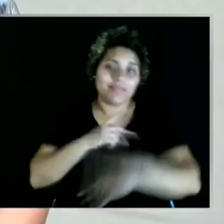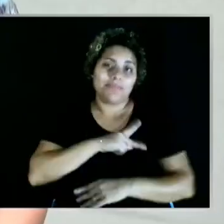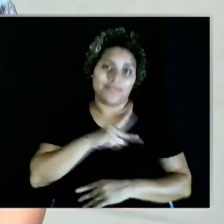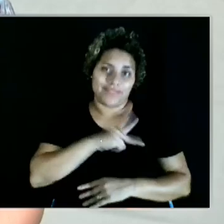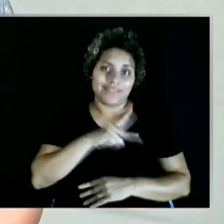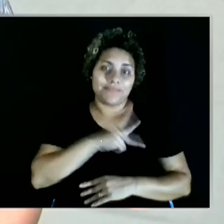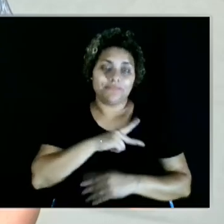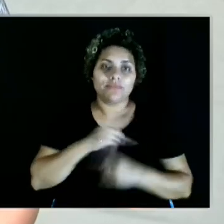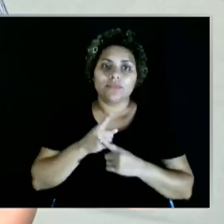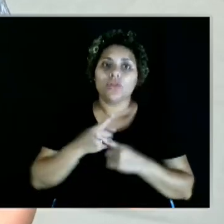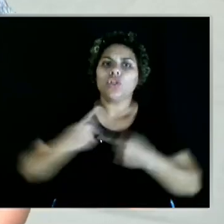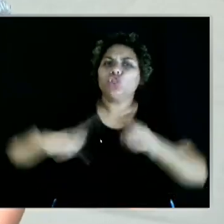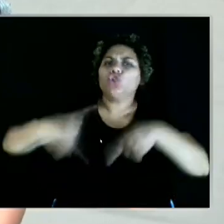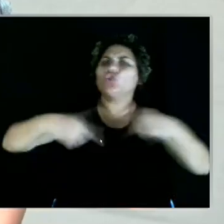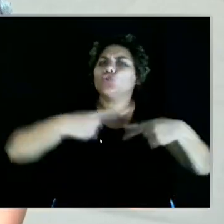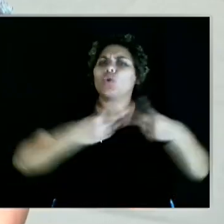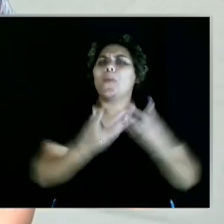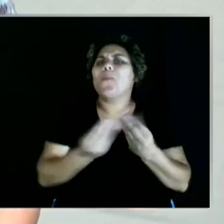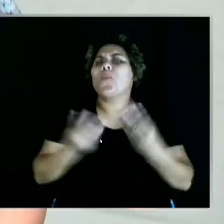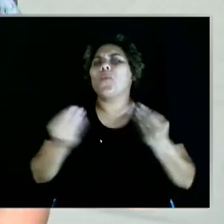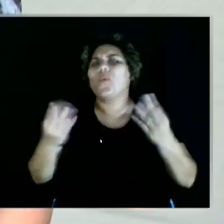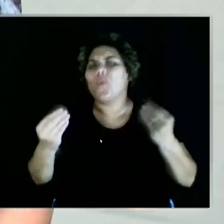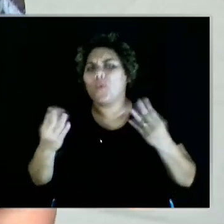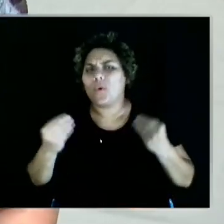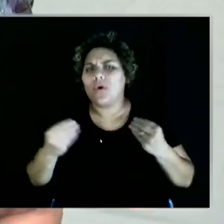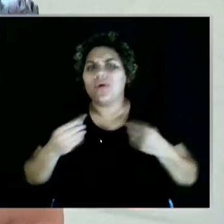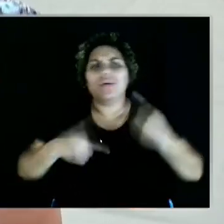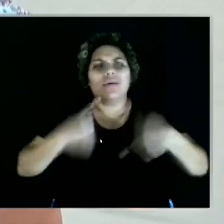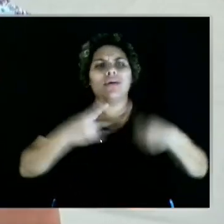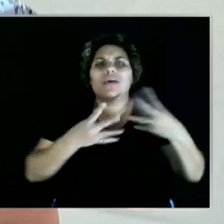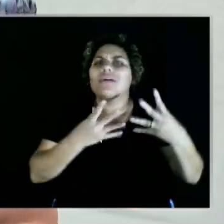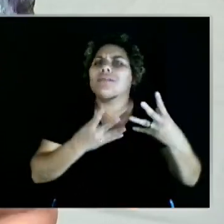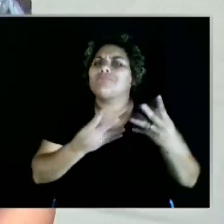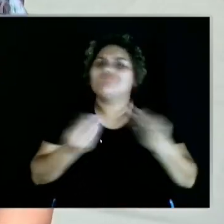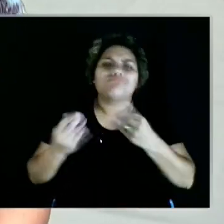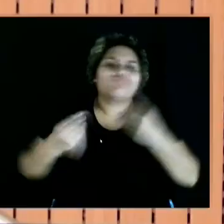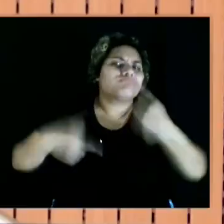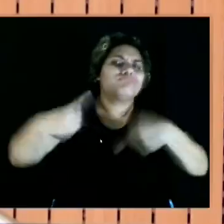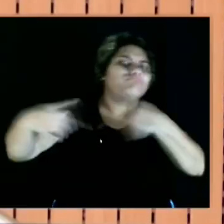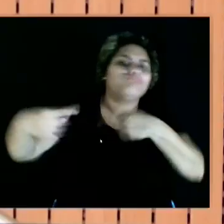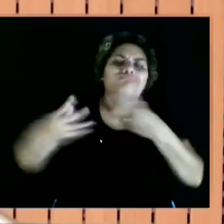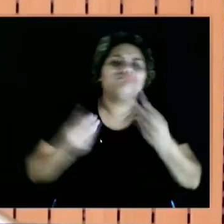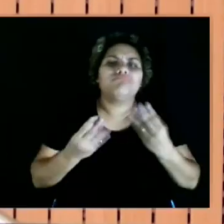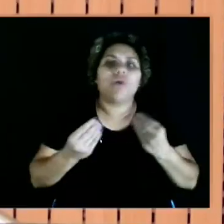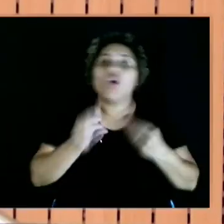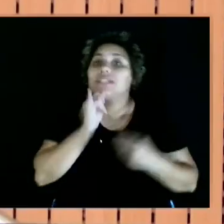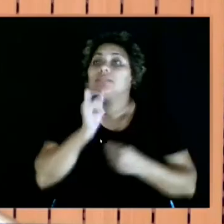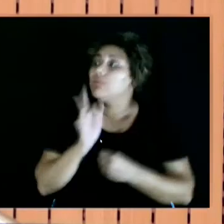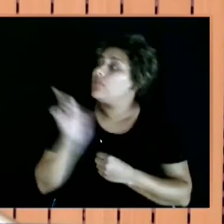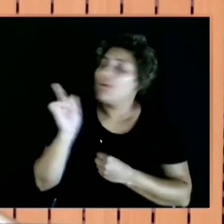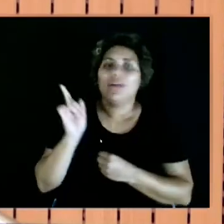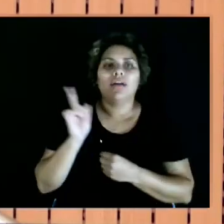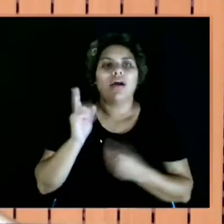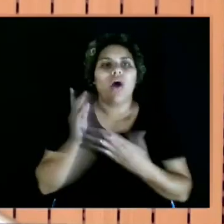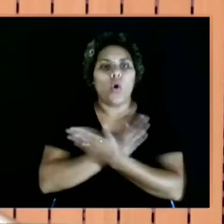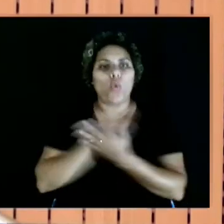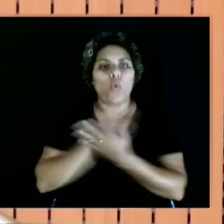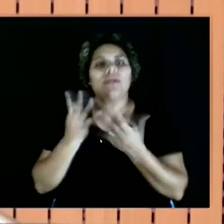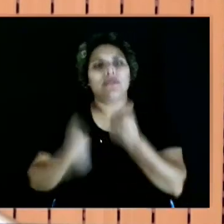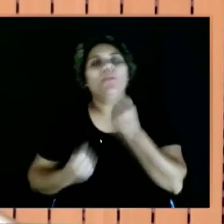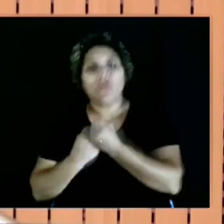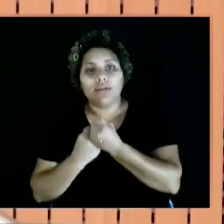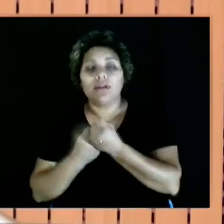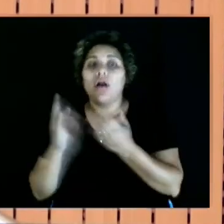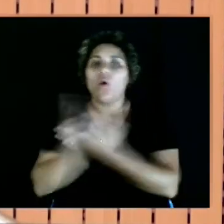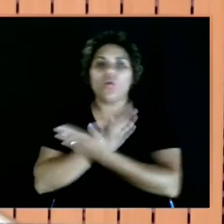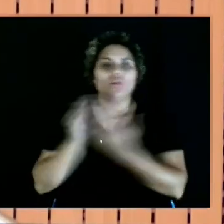a proposta e outros se colocaram contra o limite proposto pela emenda parlamentar. Na minha opinião, é uma